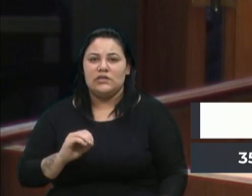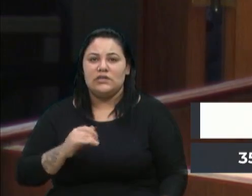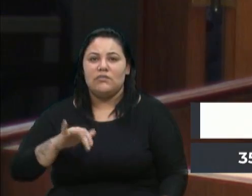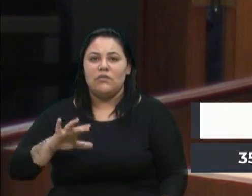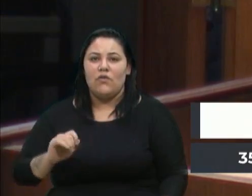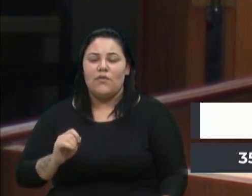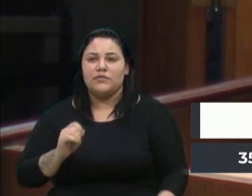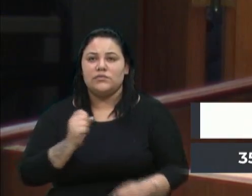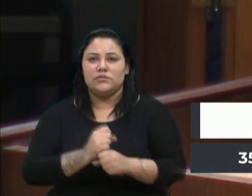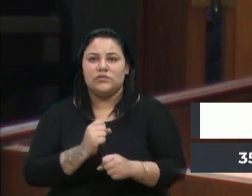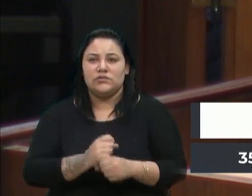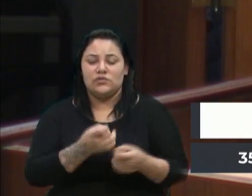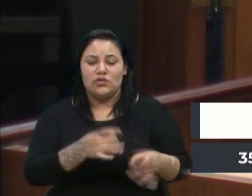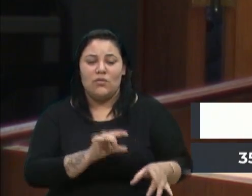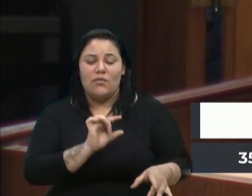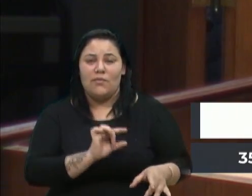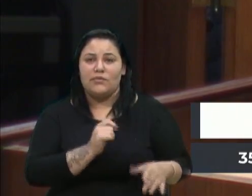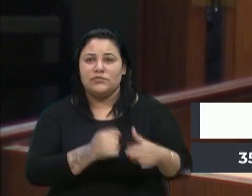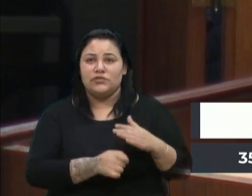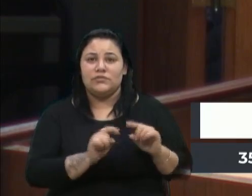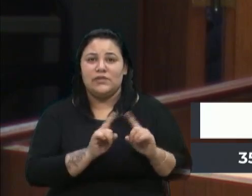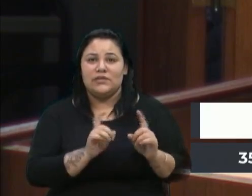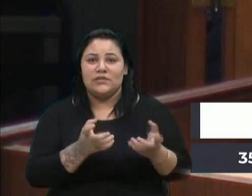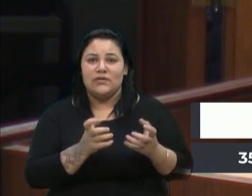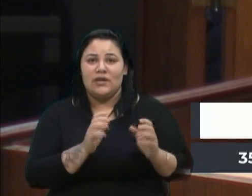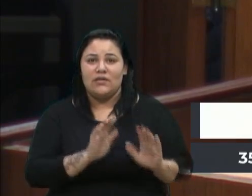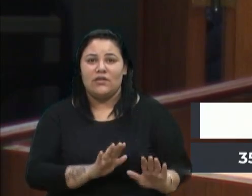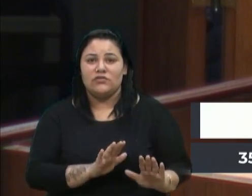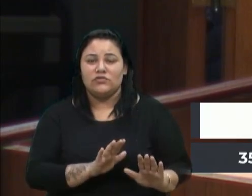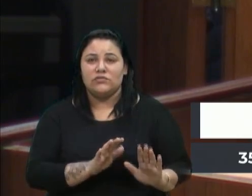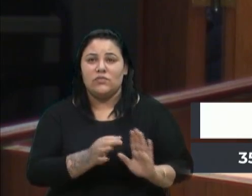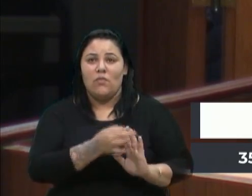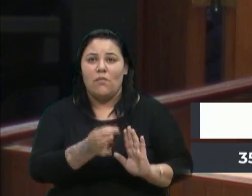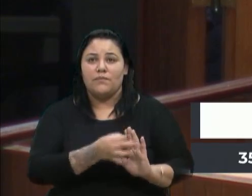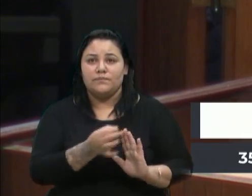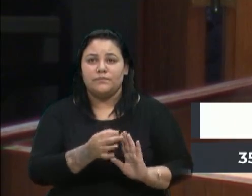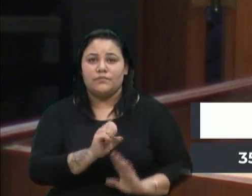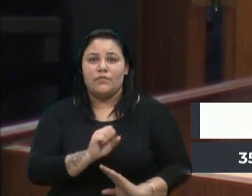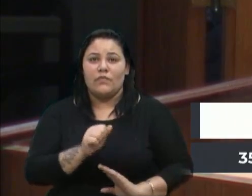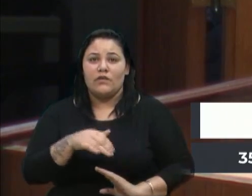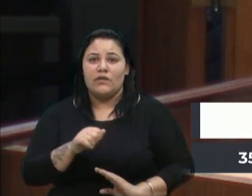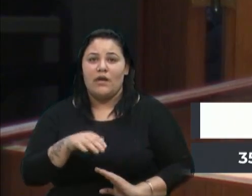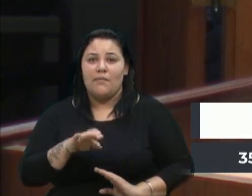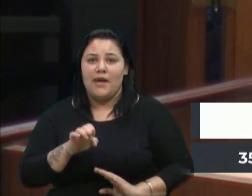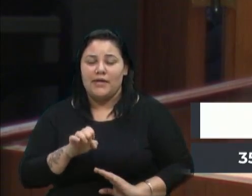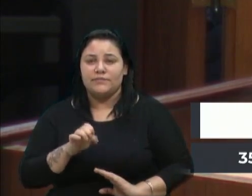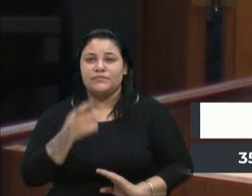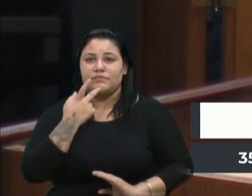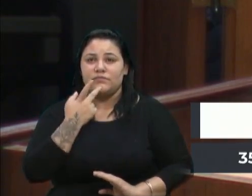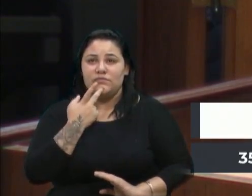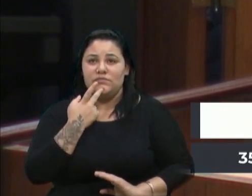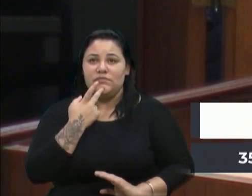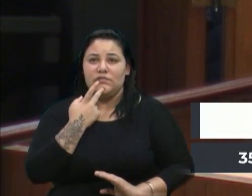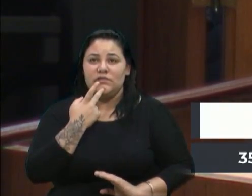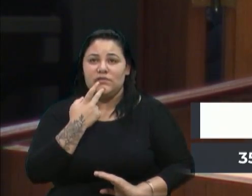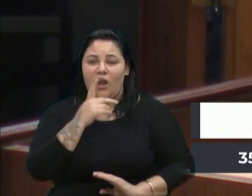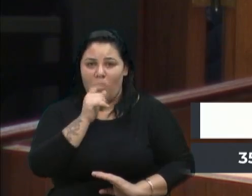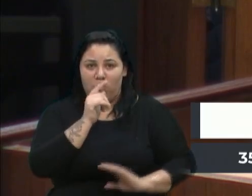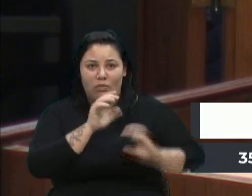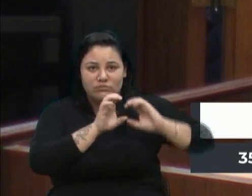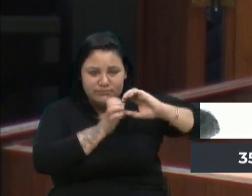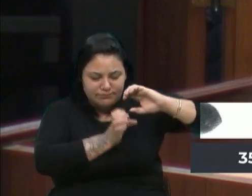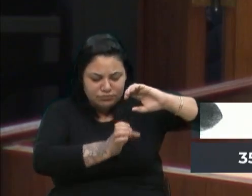para investir, mas eu quero deixar mais uma sugestão para o SAMAI. Até porque quando eu falava que as valas não dava para ser